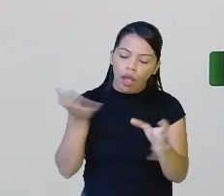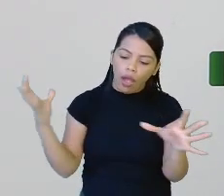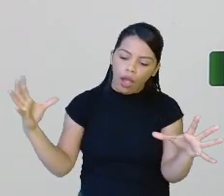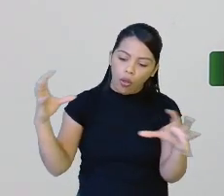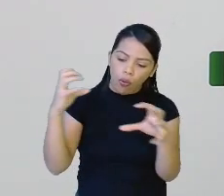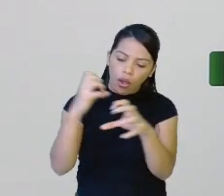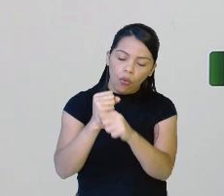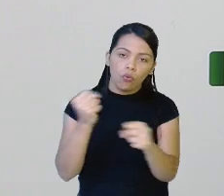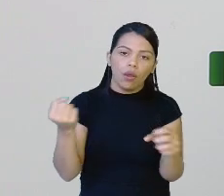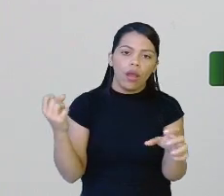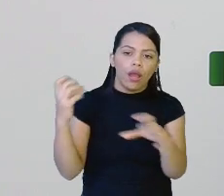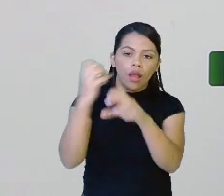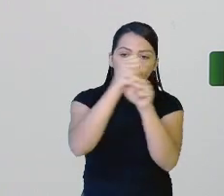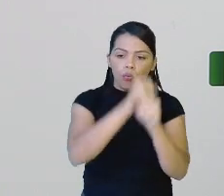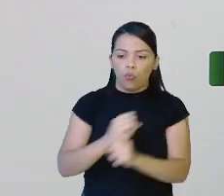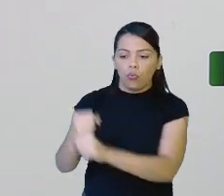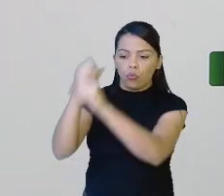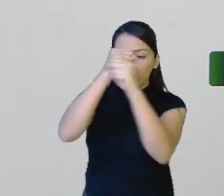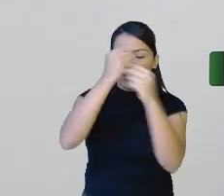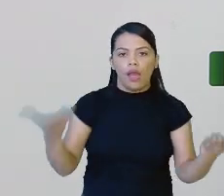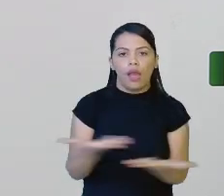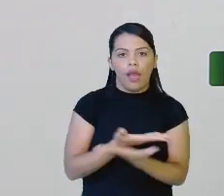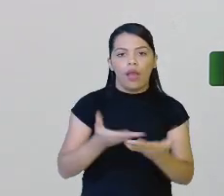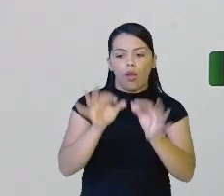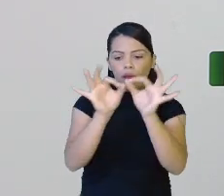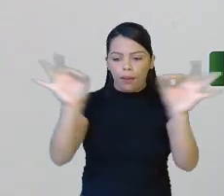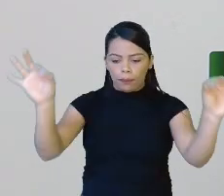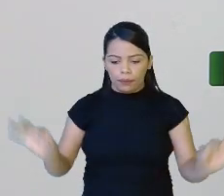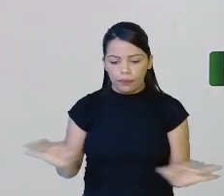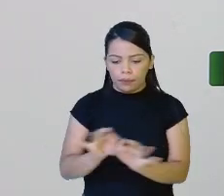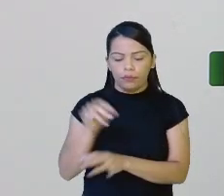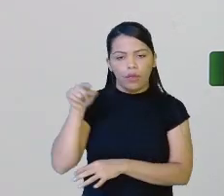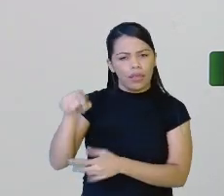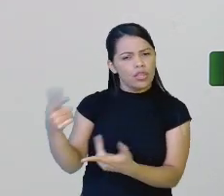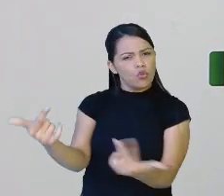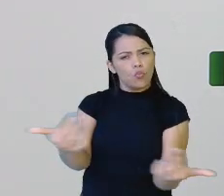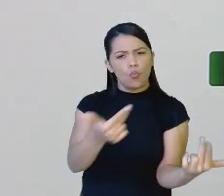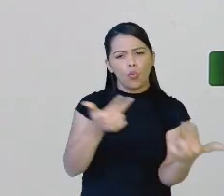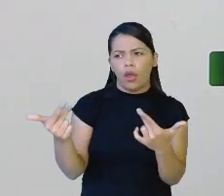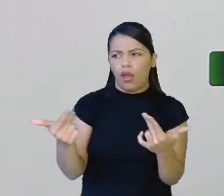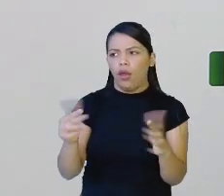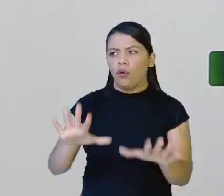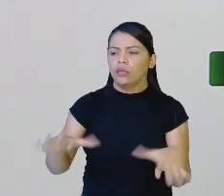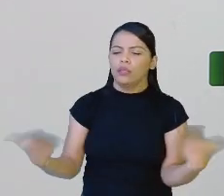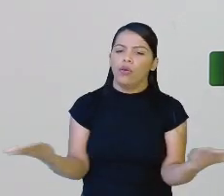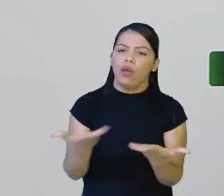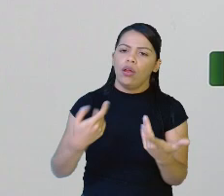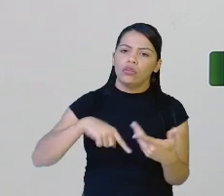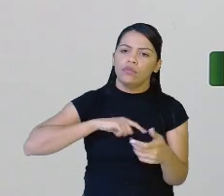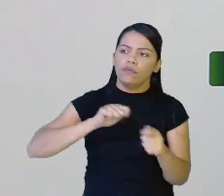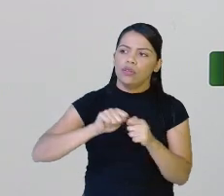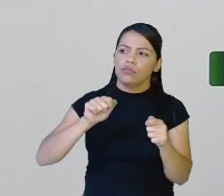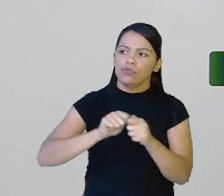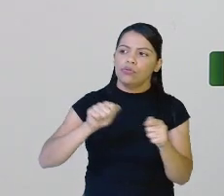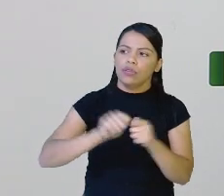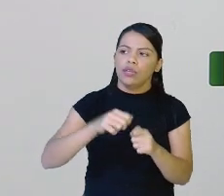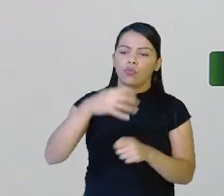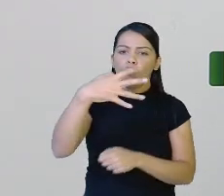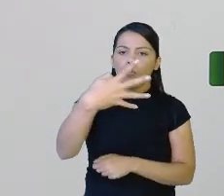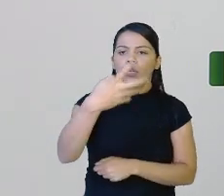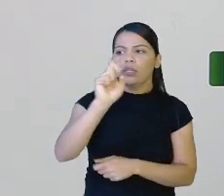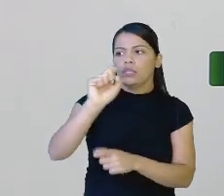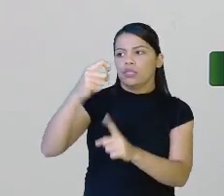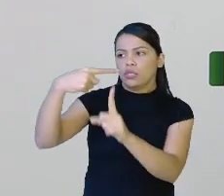Mesmíssima coisa, quinto ano, ó. 45 mais 25 mais 45 mais 25.